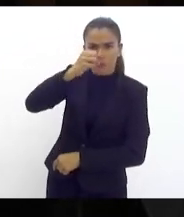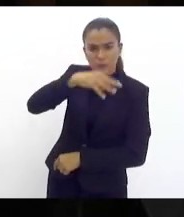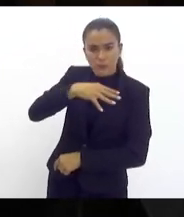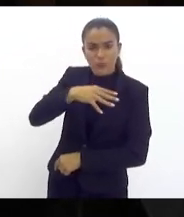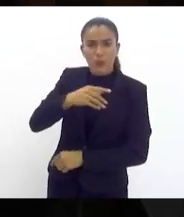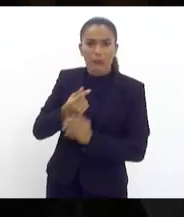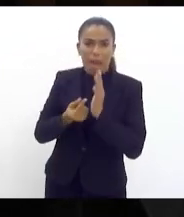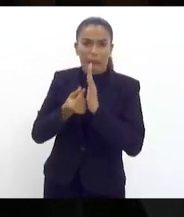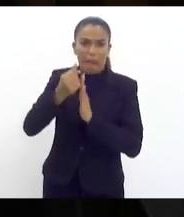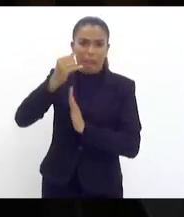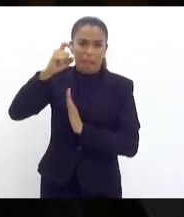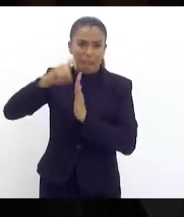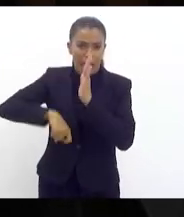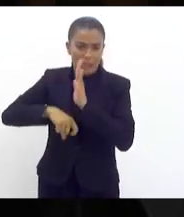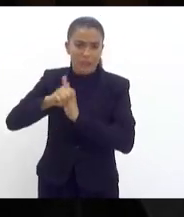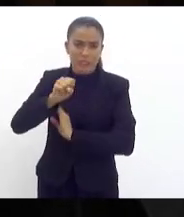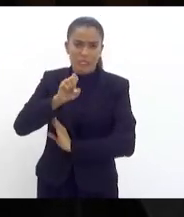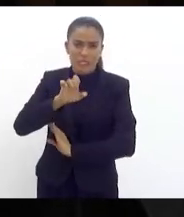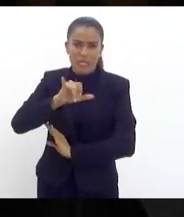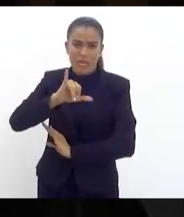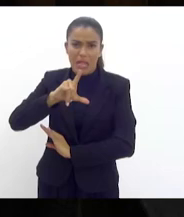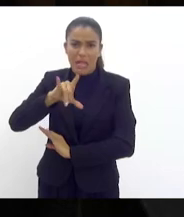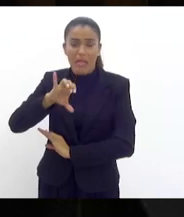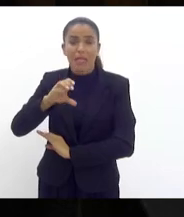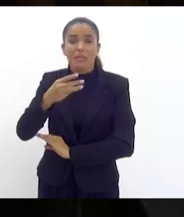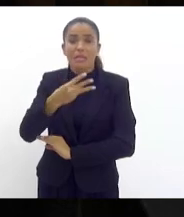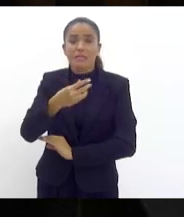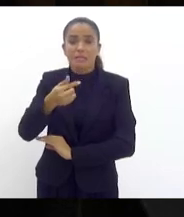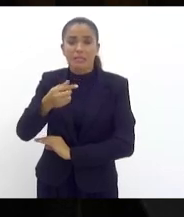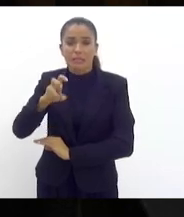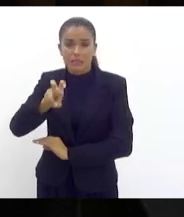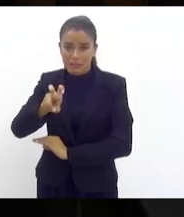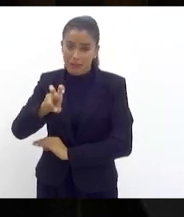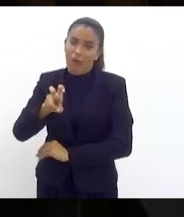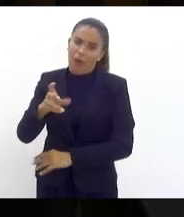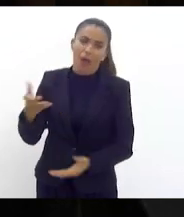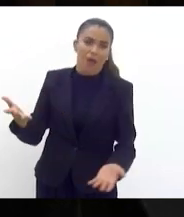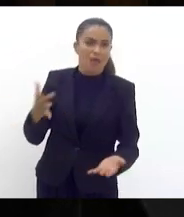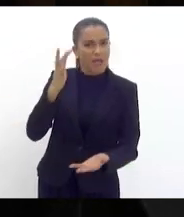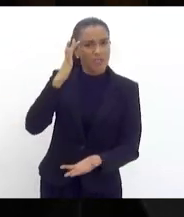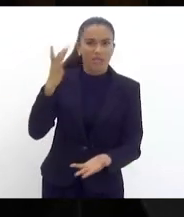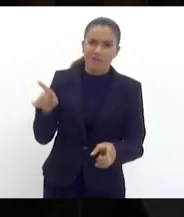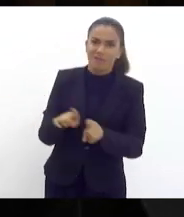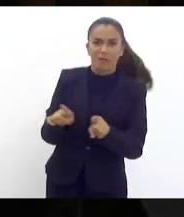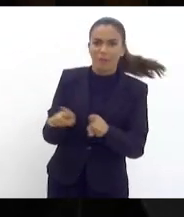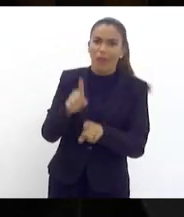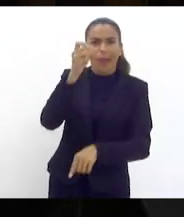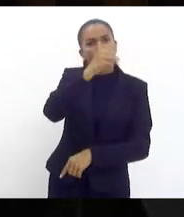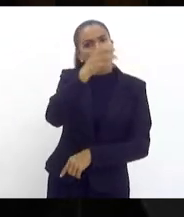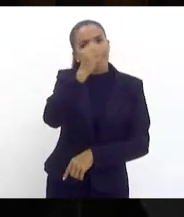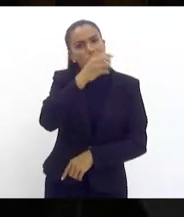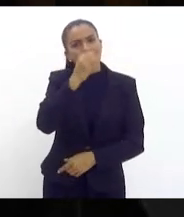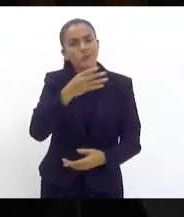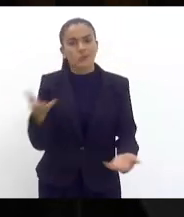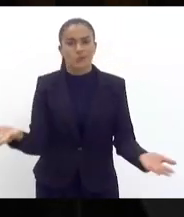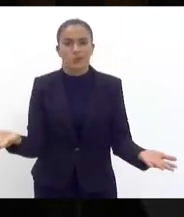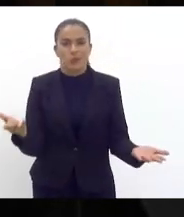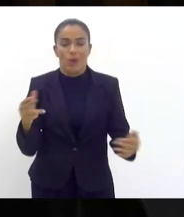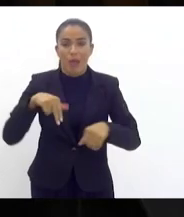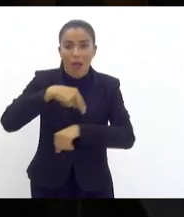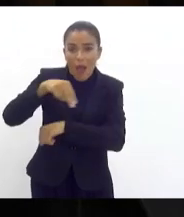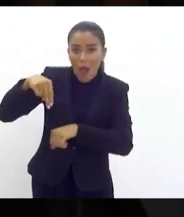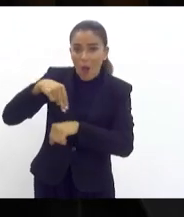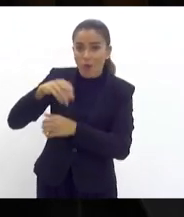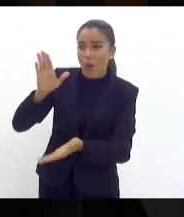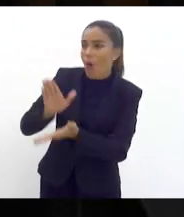taxa Selic seja 13,75%, há de achar também que é um absurdo a União